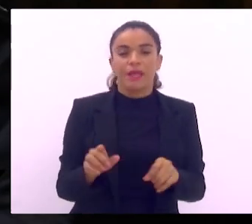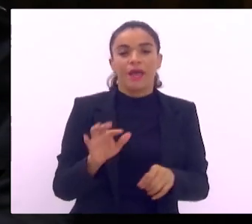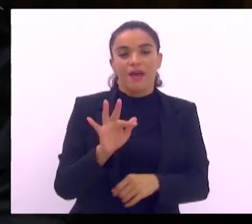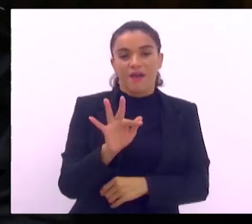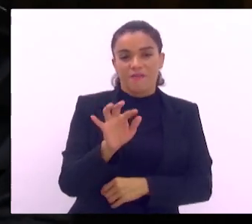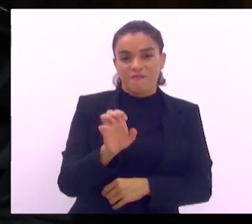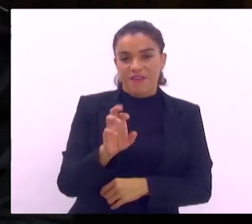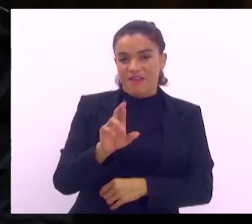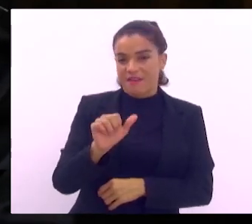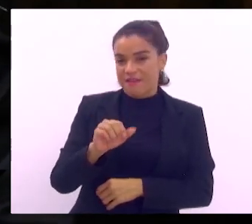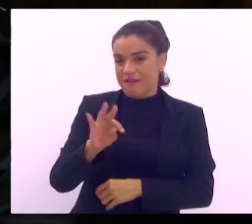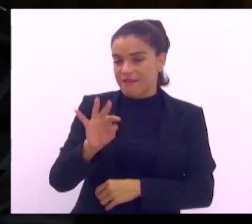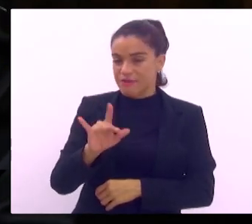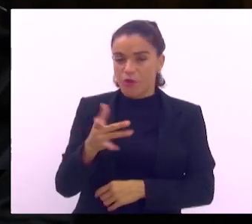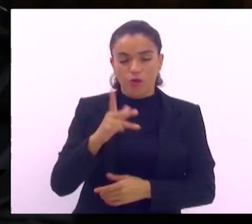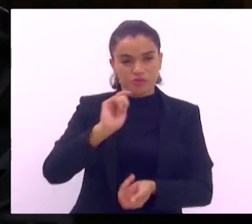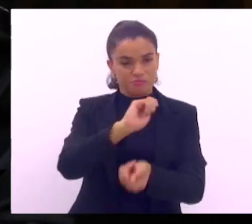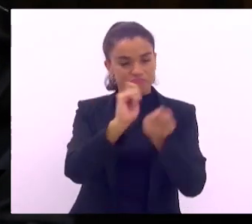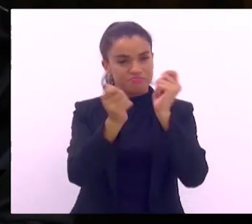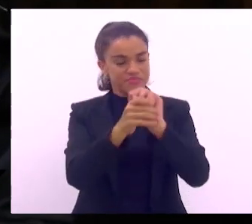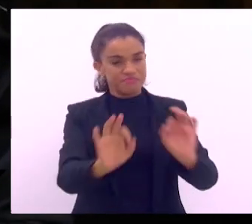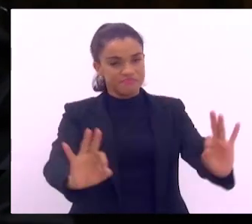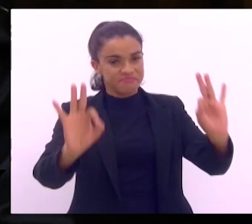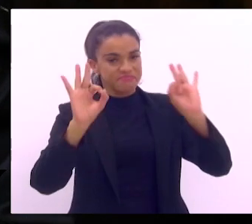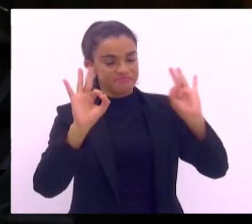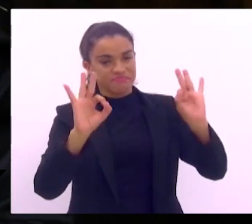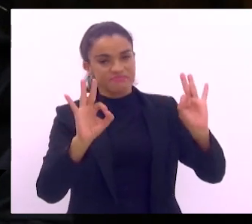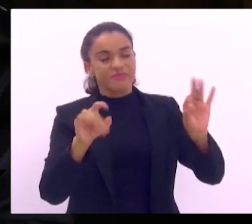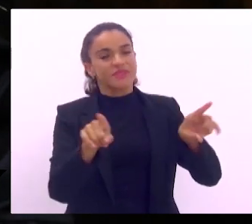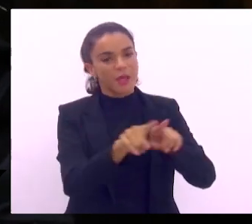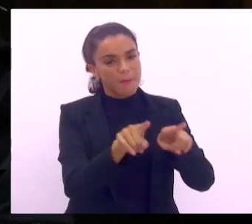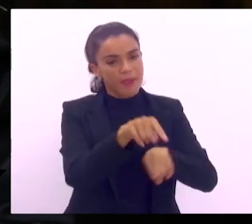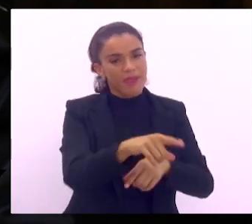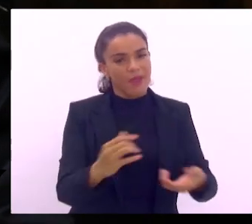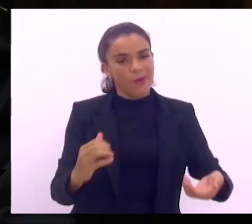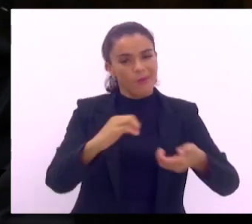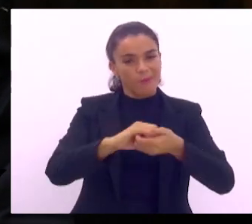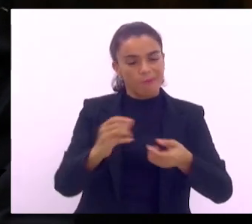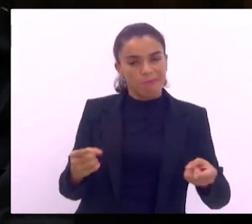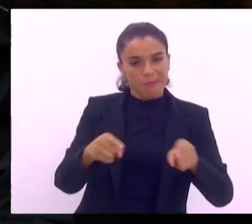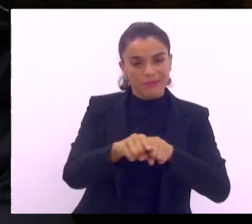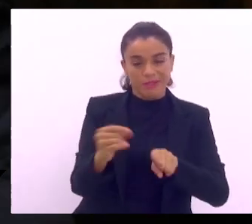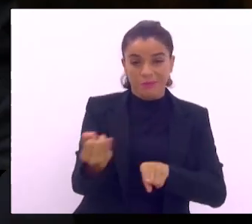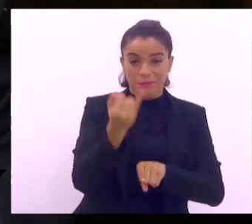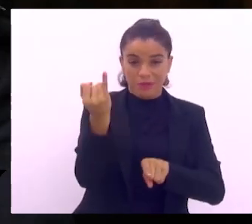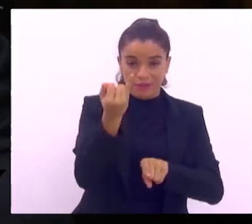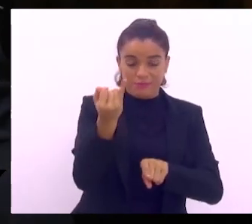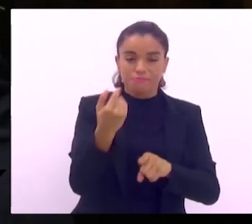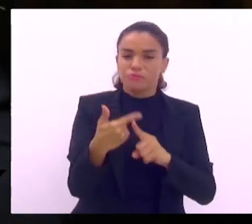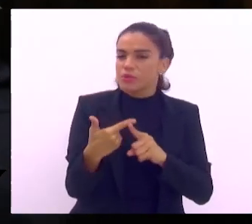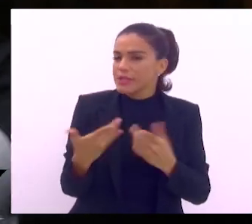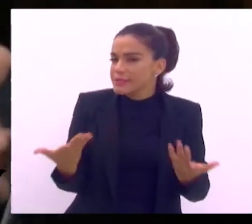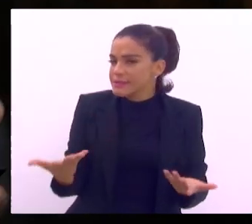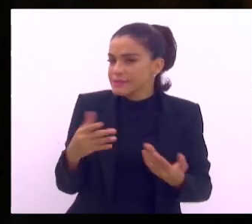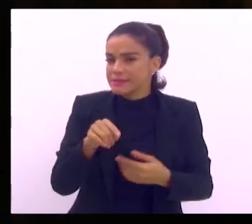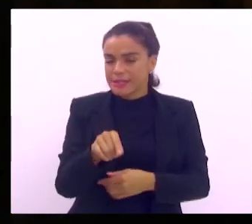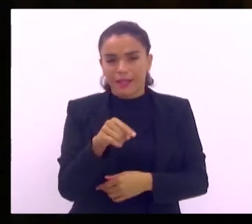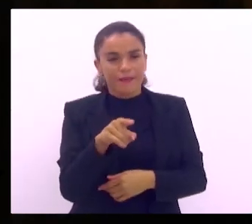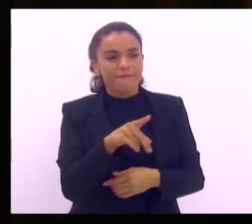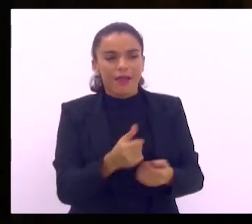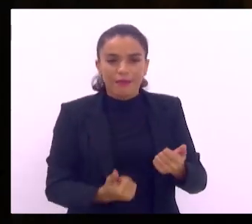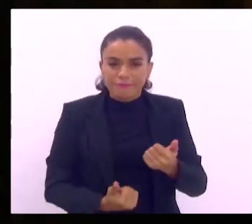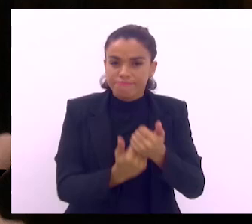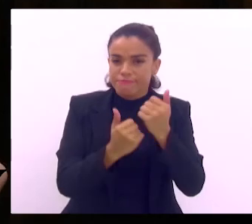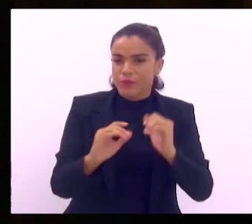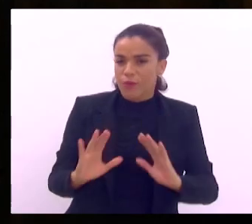hoje, revitalizada, reestruturada, também é um parceiro importante, porque será quem vai conduzir